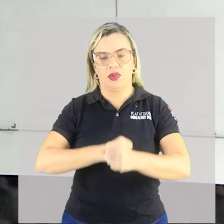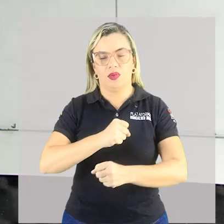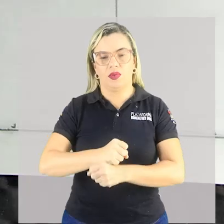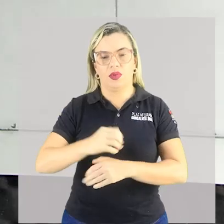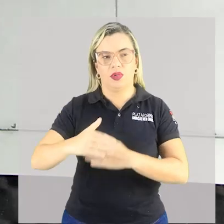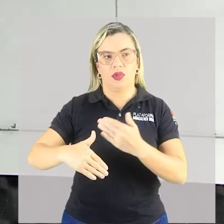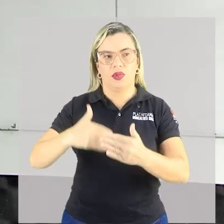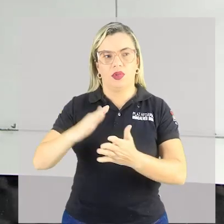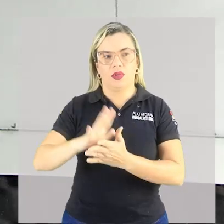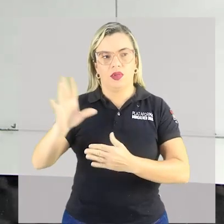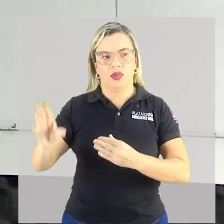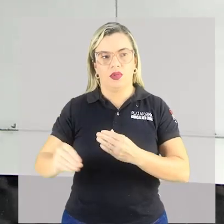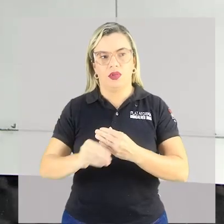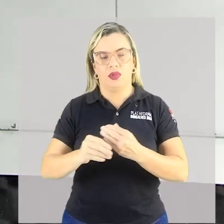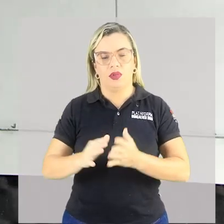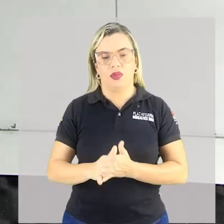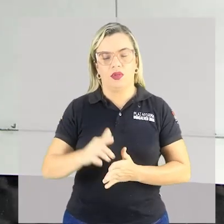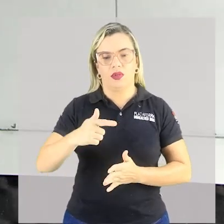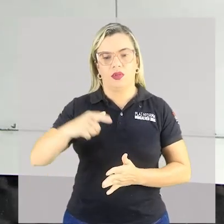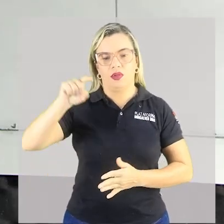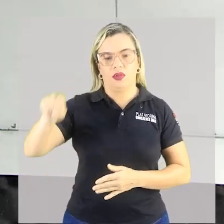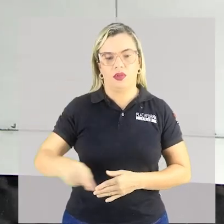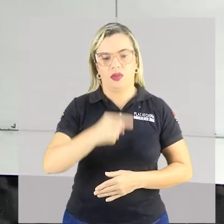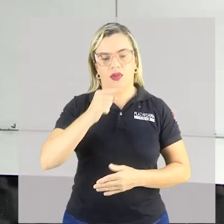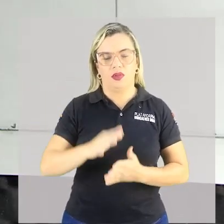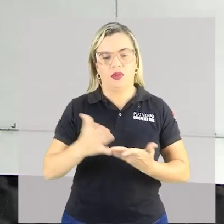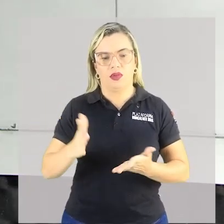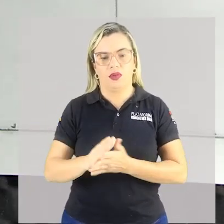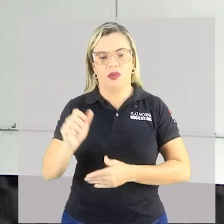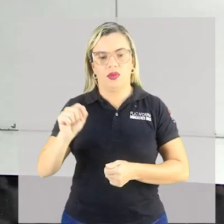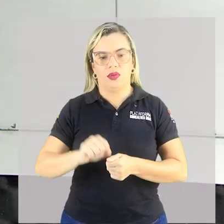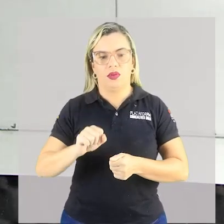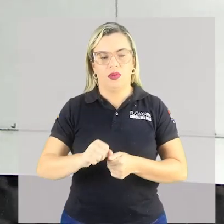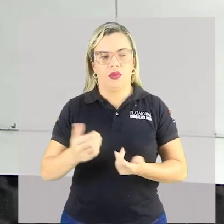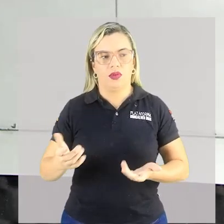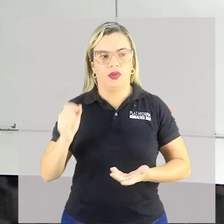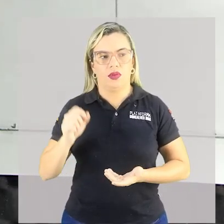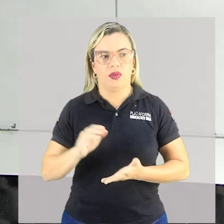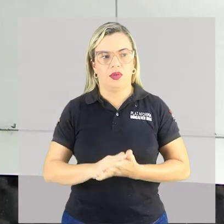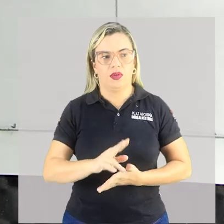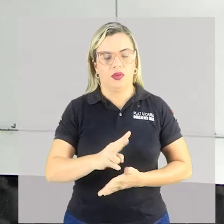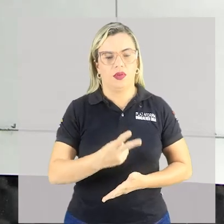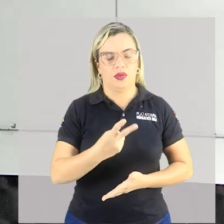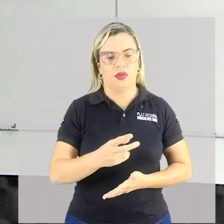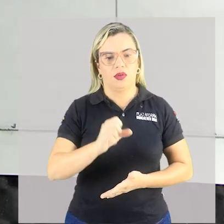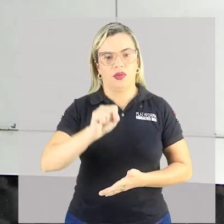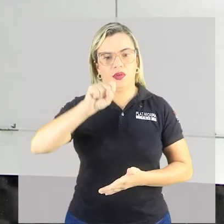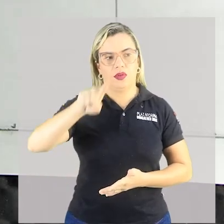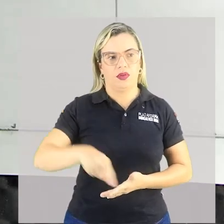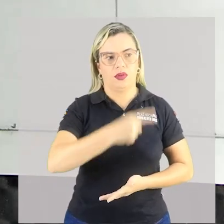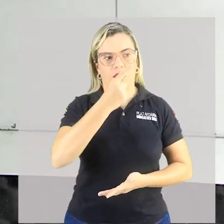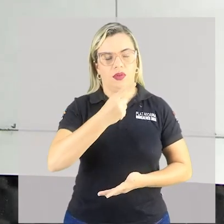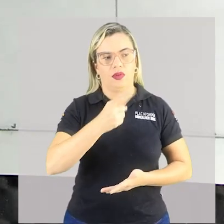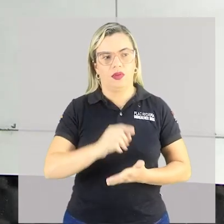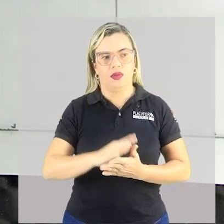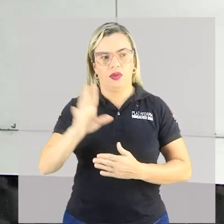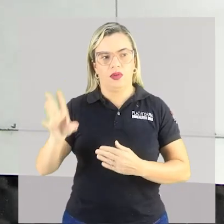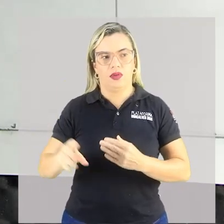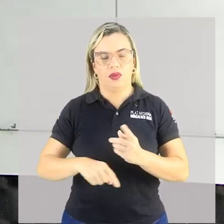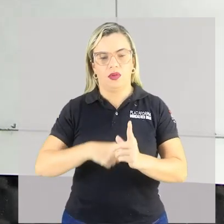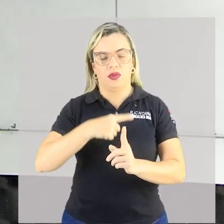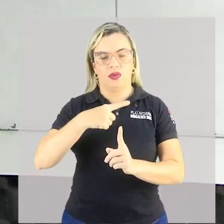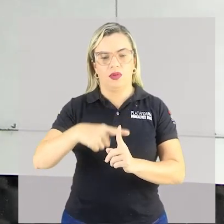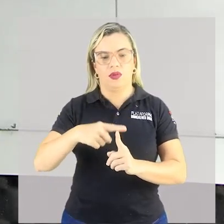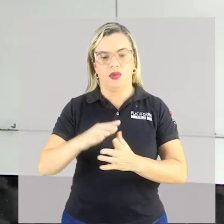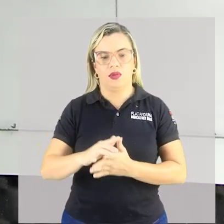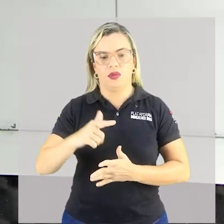de quanto? 7.000. Então, o que a gente vai fazer? A gente vai pegar justamente os 28.000 e acrescentar o